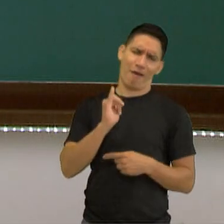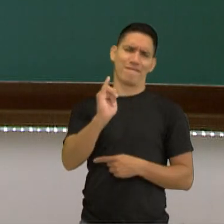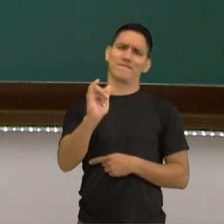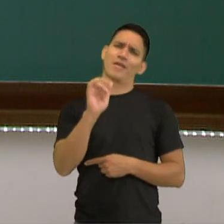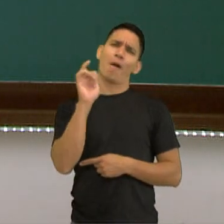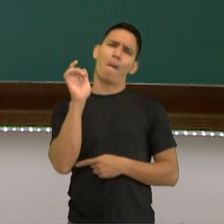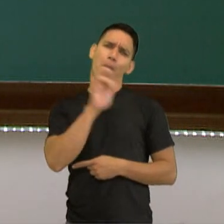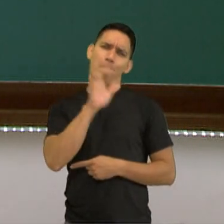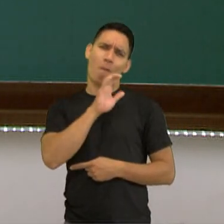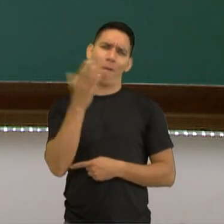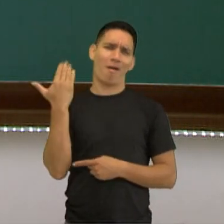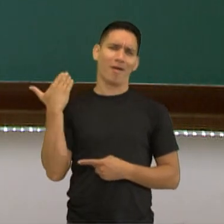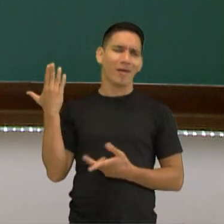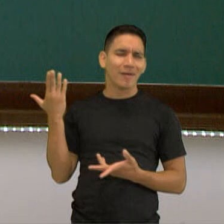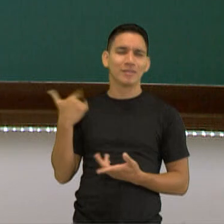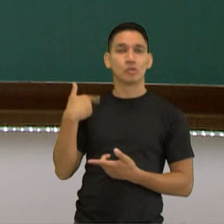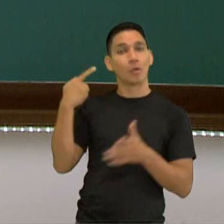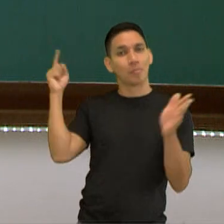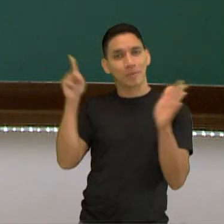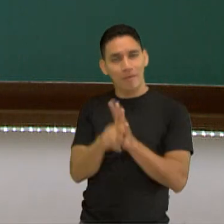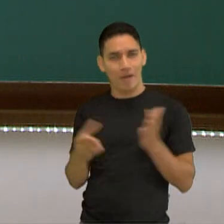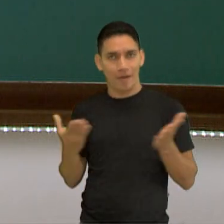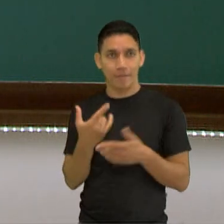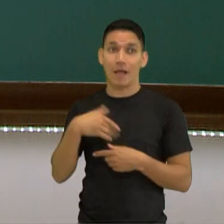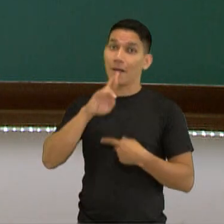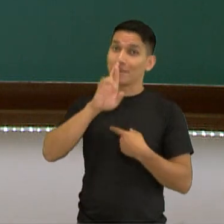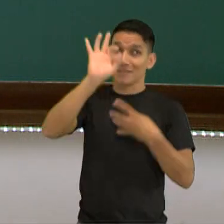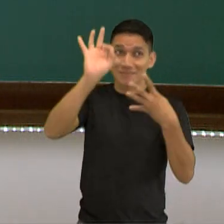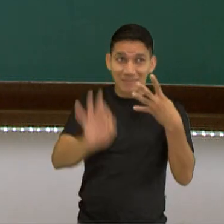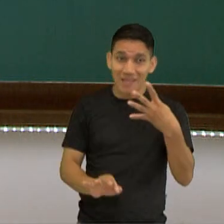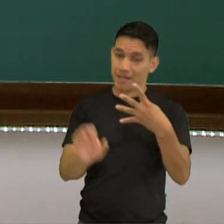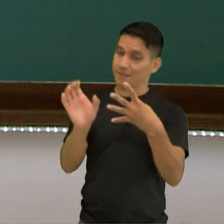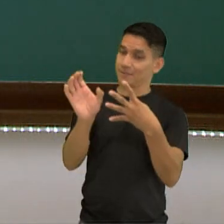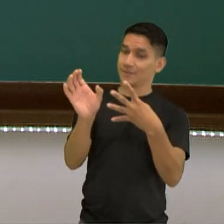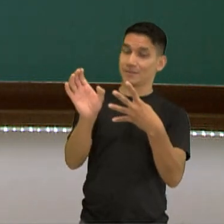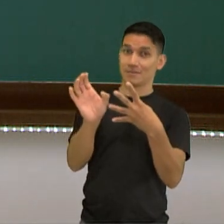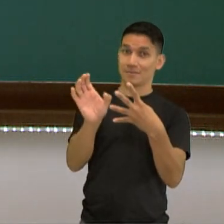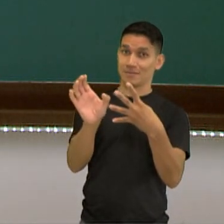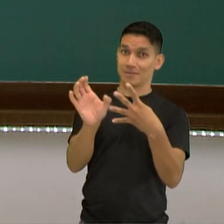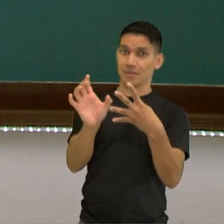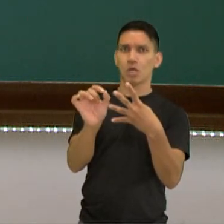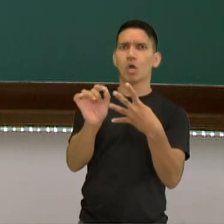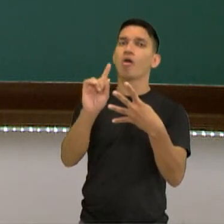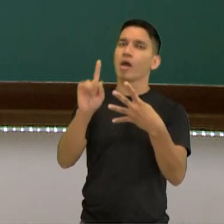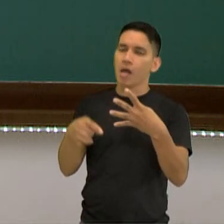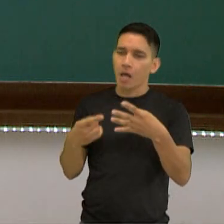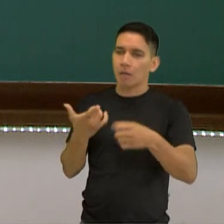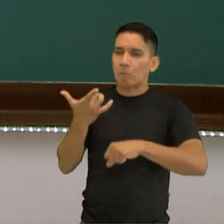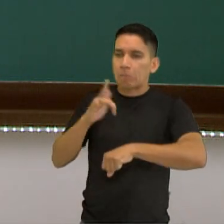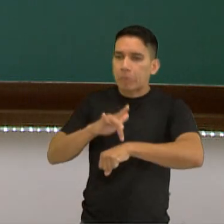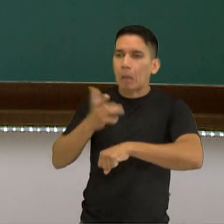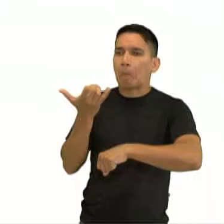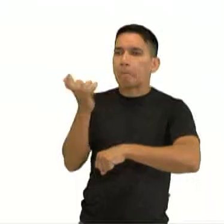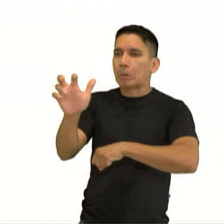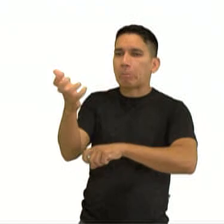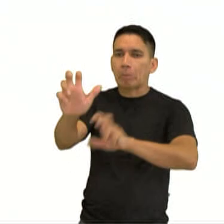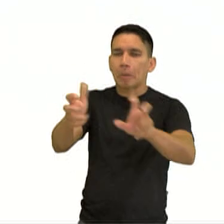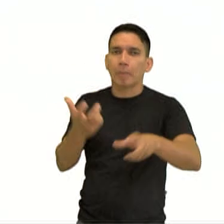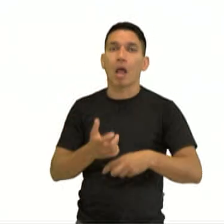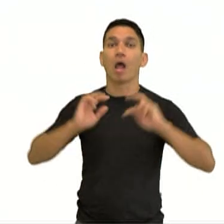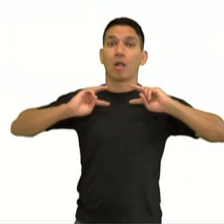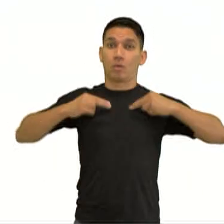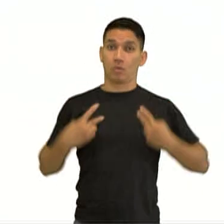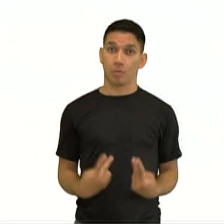gente está perguntando nessa atividade. Resposta correta, letra C. São transmitidas ao homem, aos